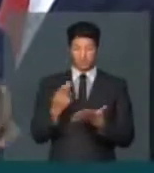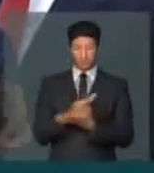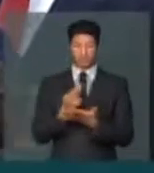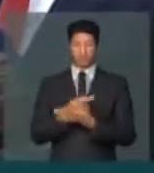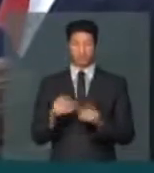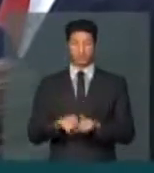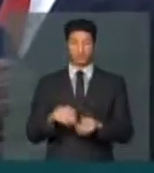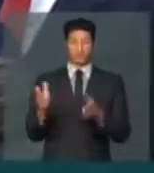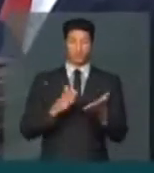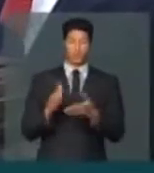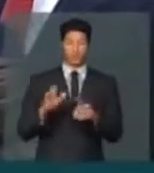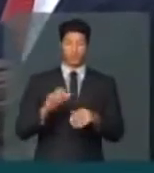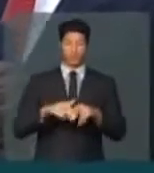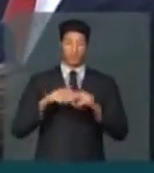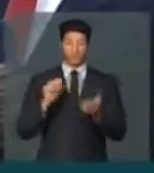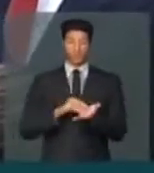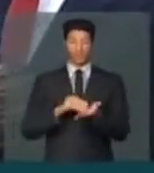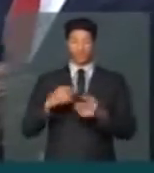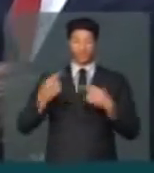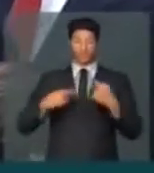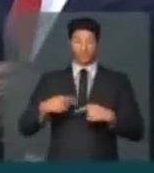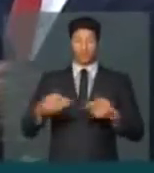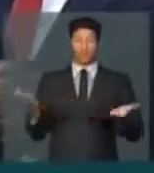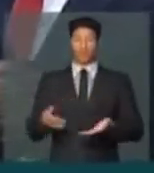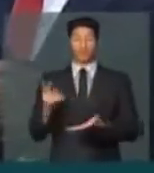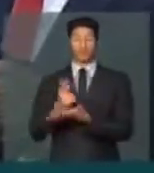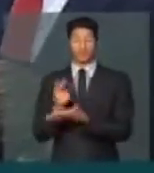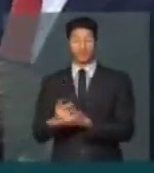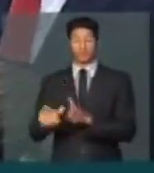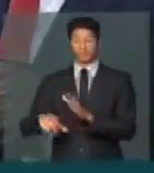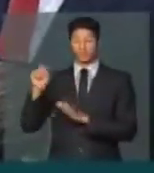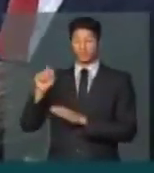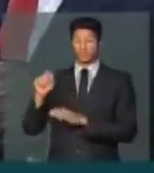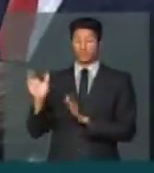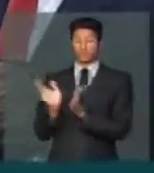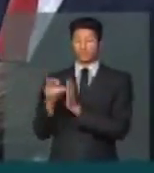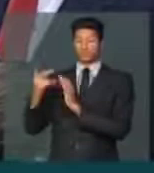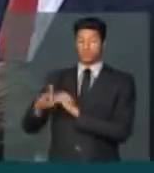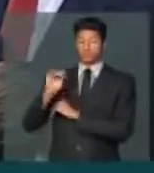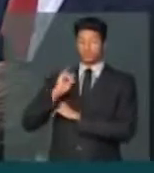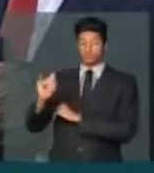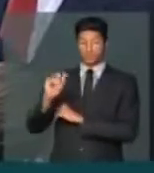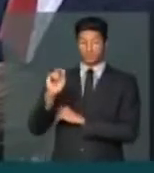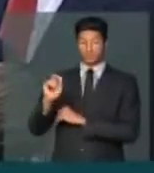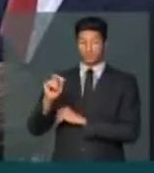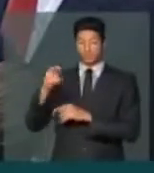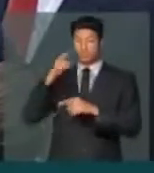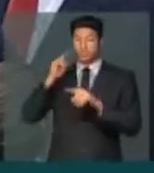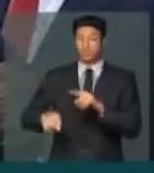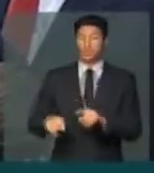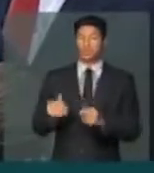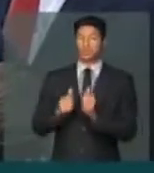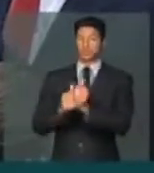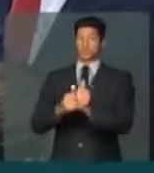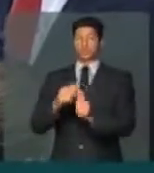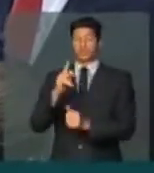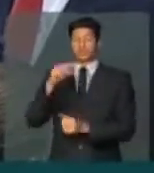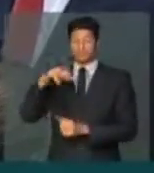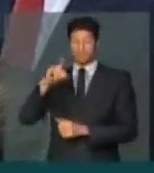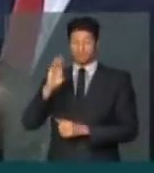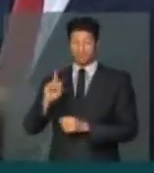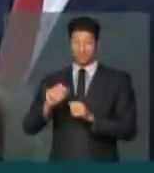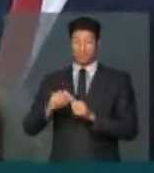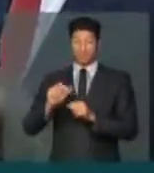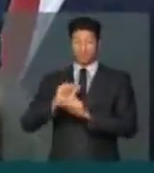em boa parte por falta de uma discussão. Agora mesmo, um elemento do seu partido disse discordar do encaminhamento que o PMDB